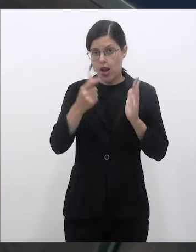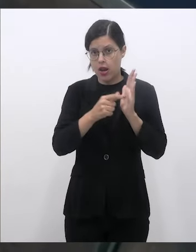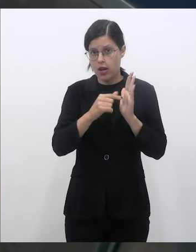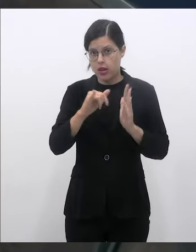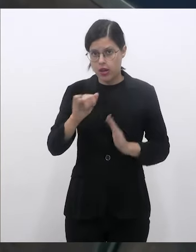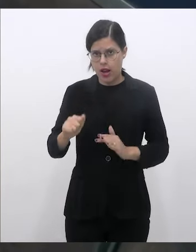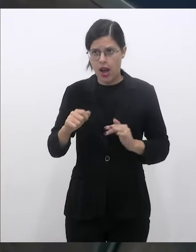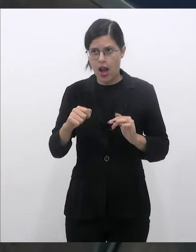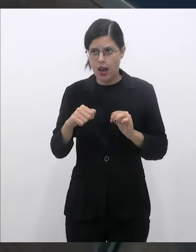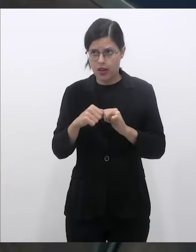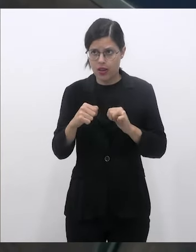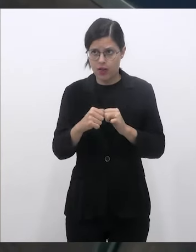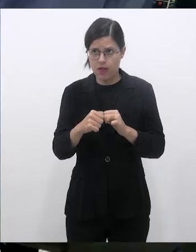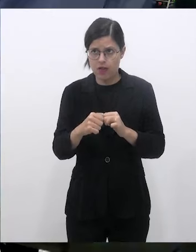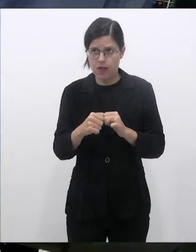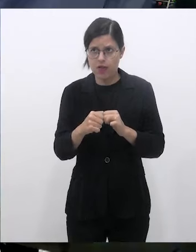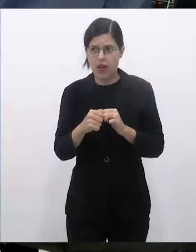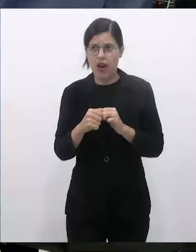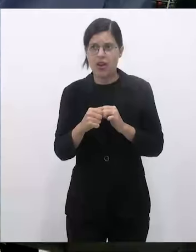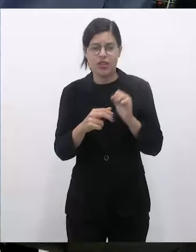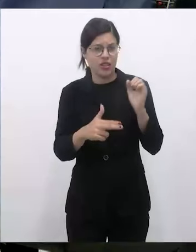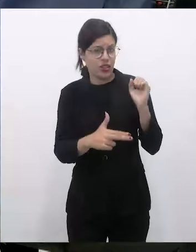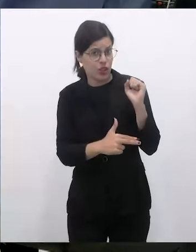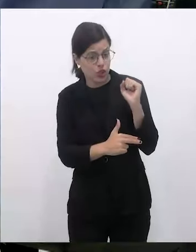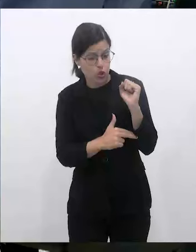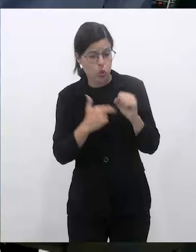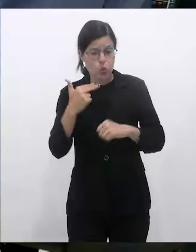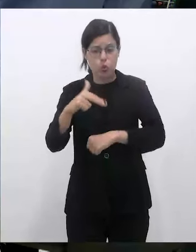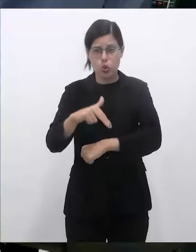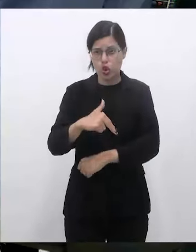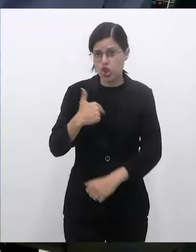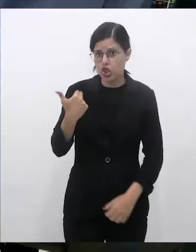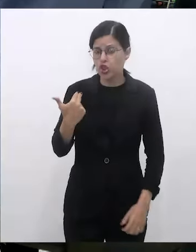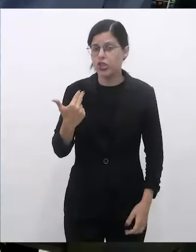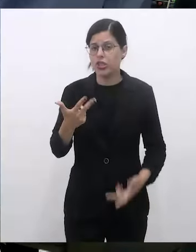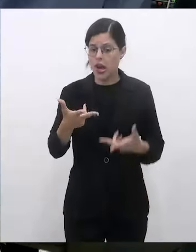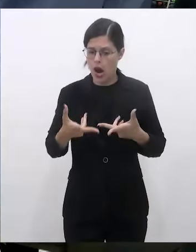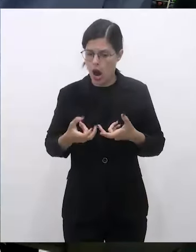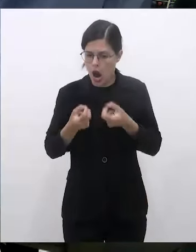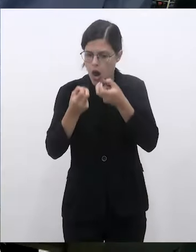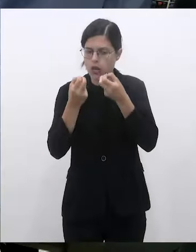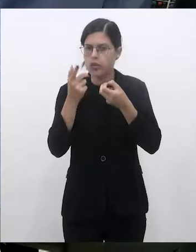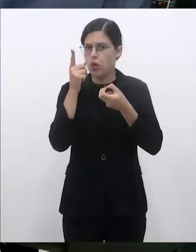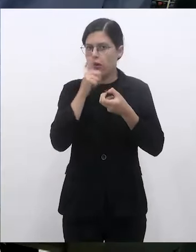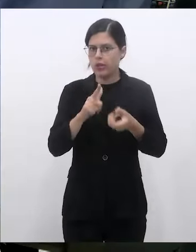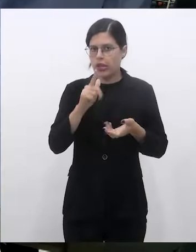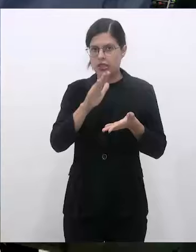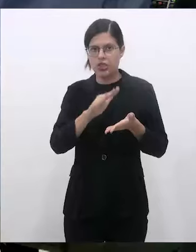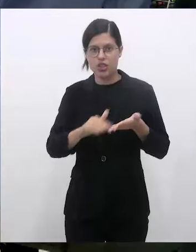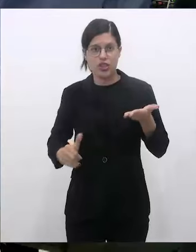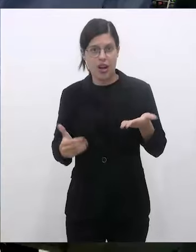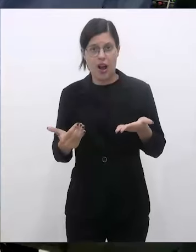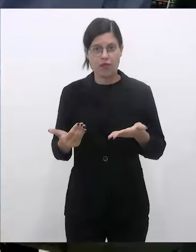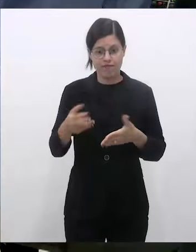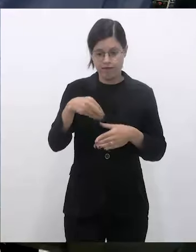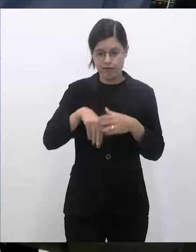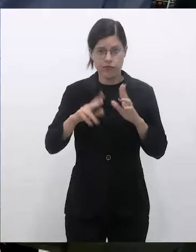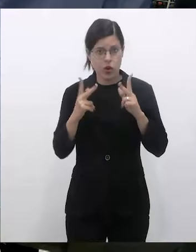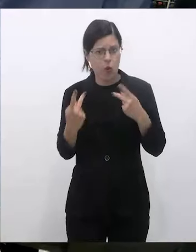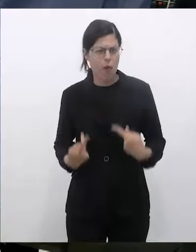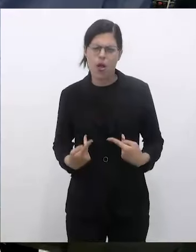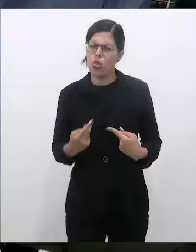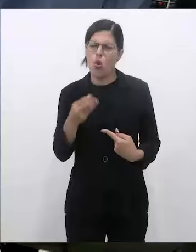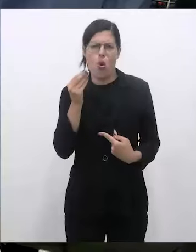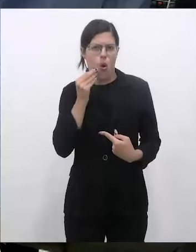A IA que opera, faz microcirurgias e arranca tumores em lugares dos mais inóspitos dentro do ser